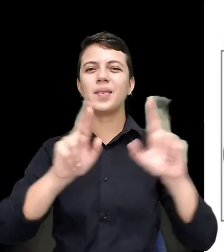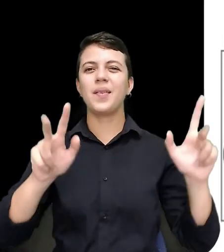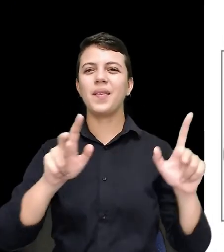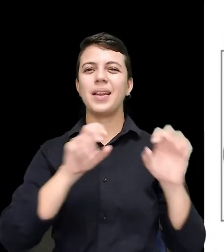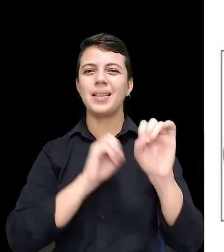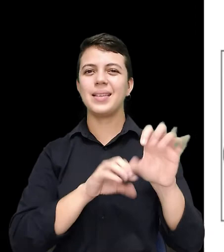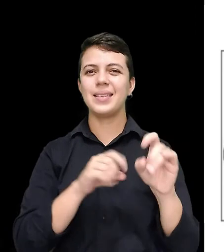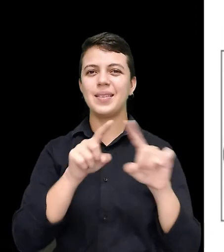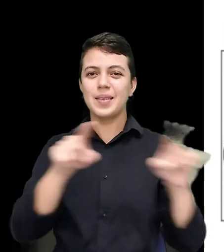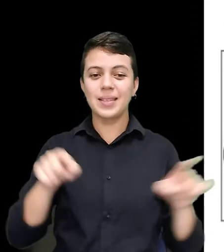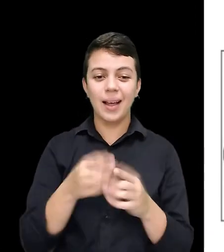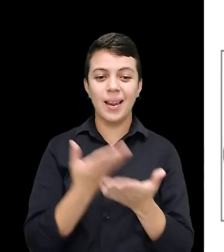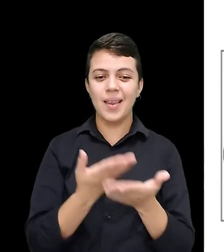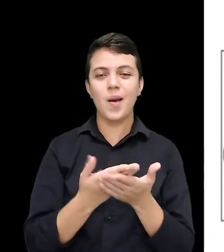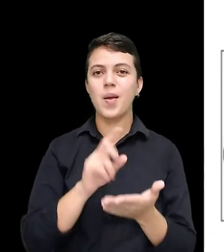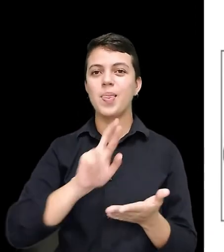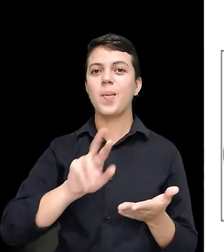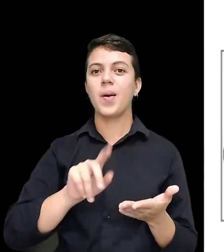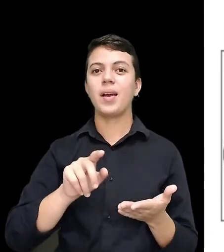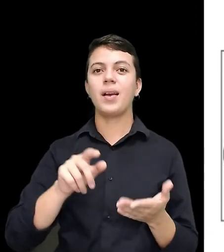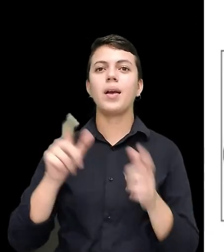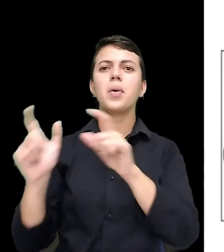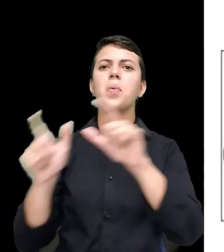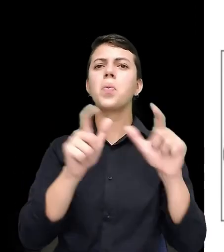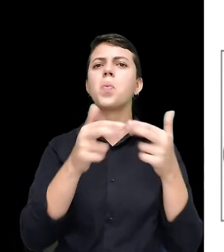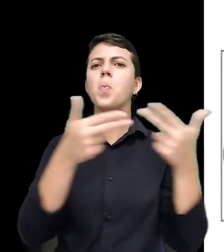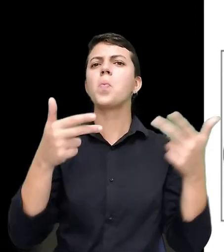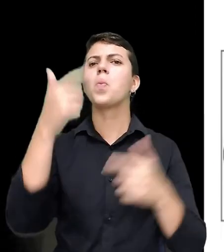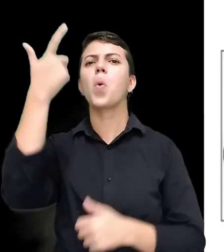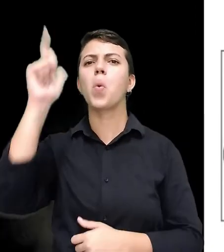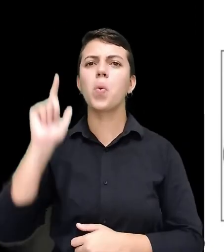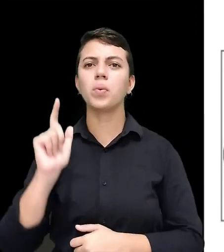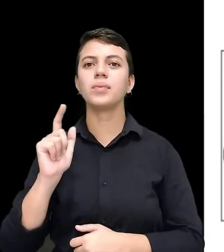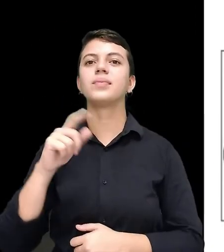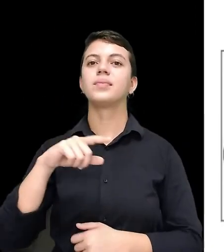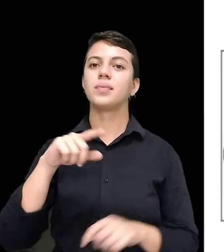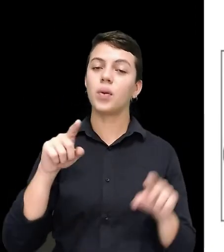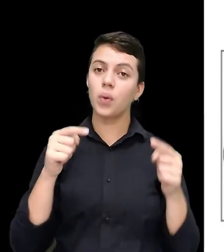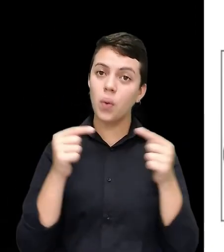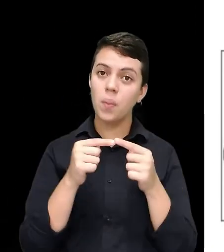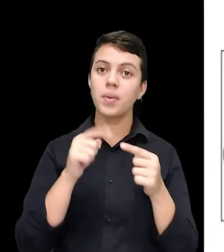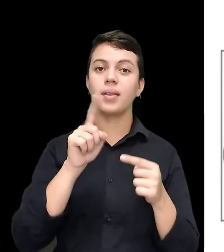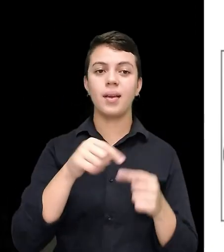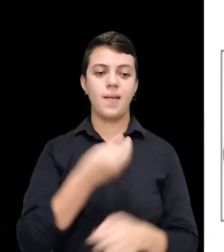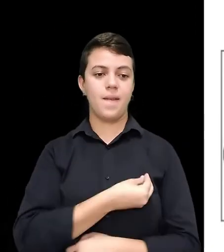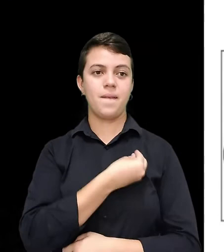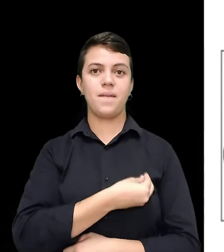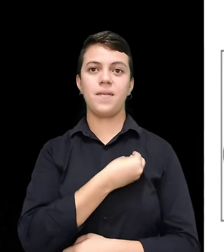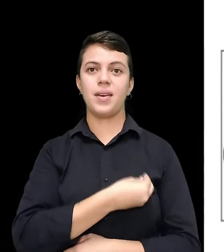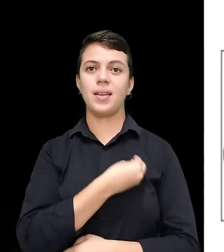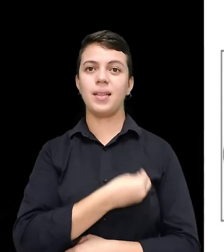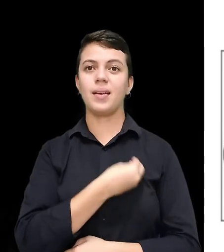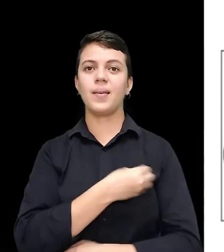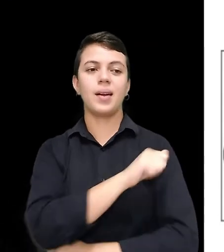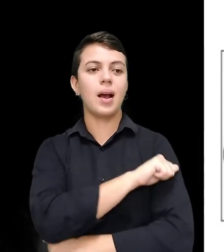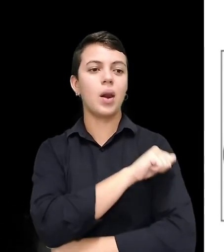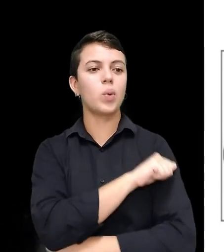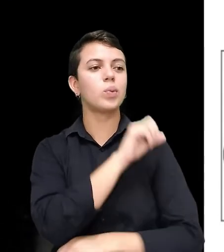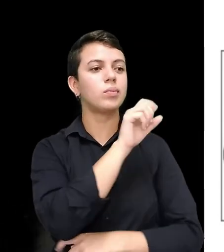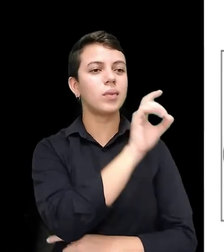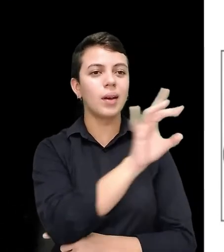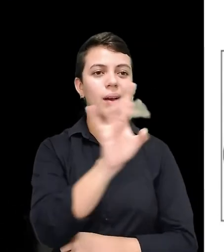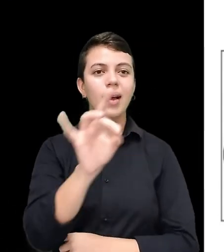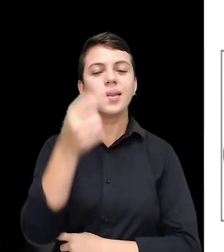de aprendizagem, mas a gente percebe alguns vieses, né, alguns elementos dessa pedagogia em algumas práticas de